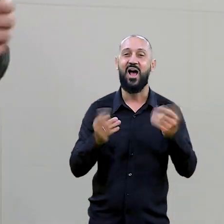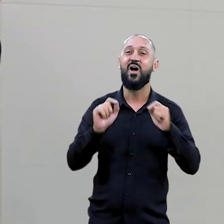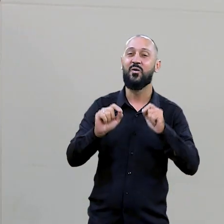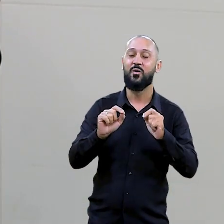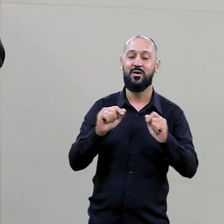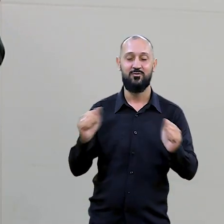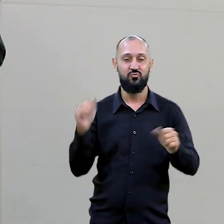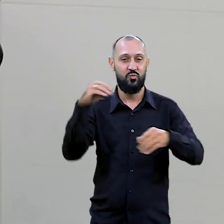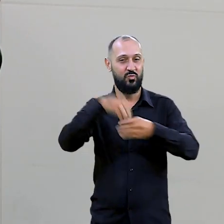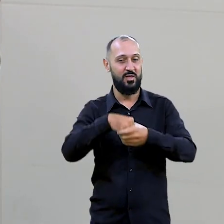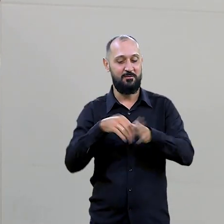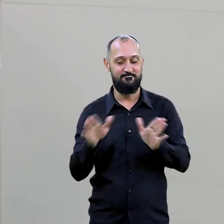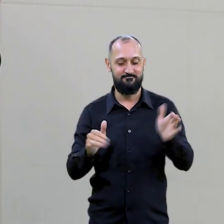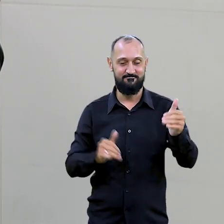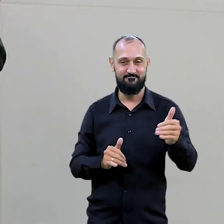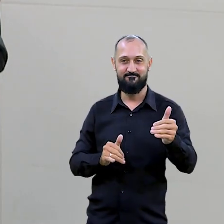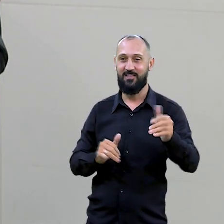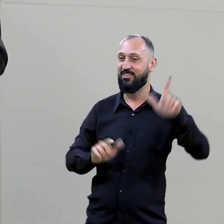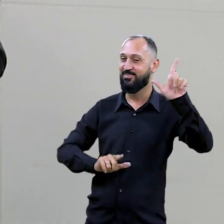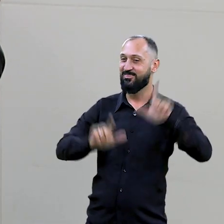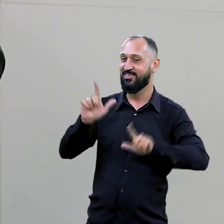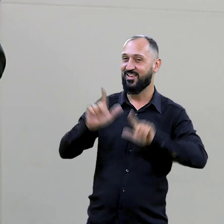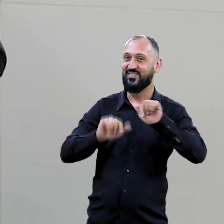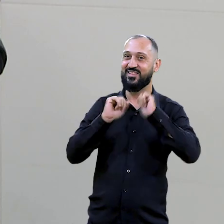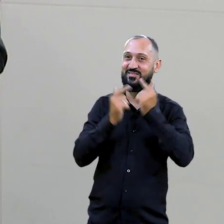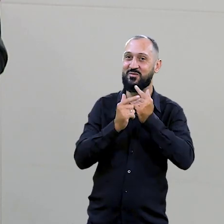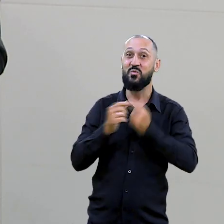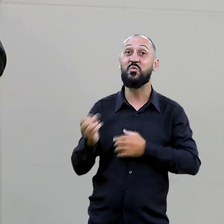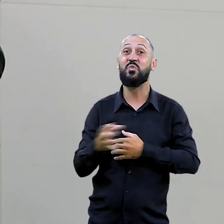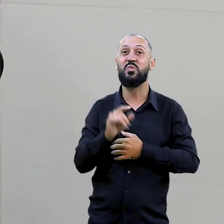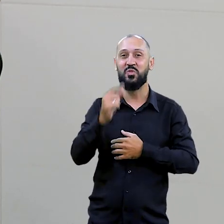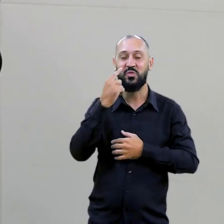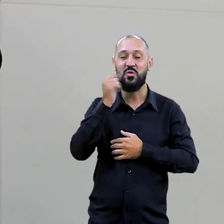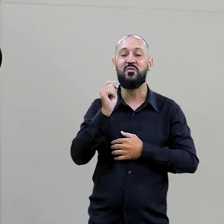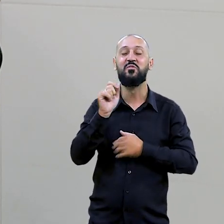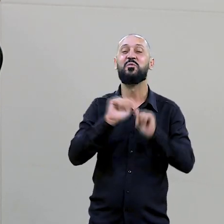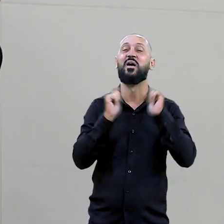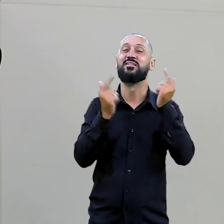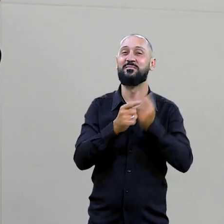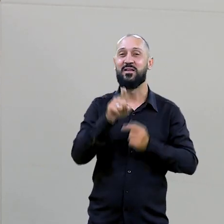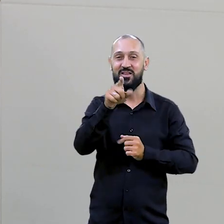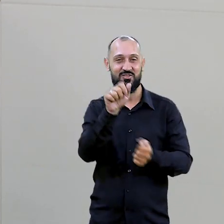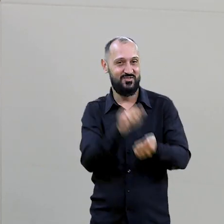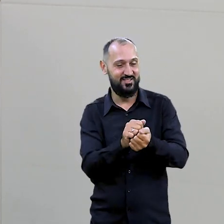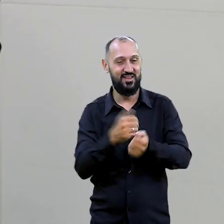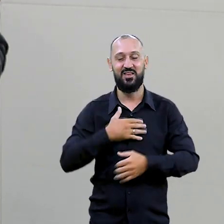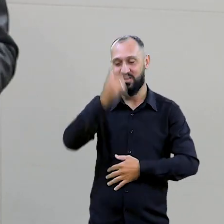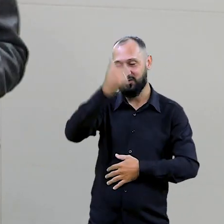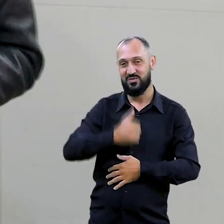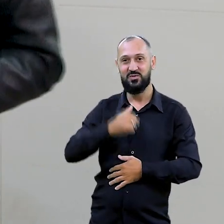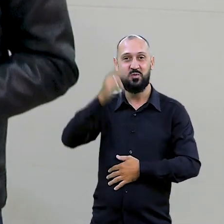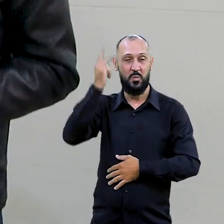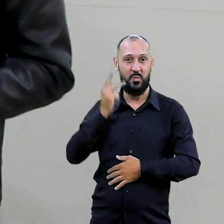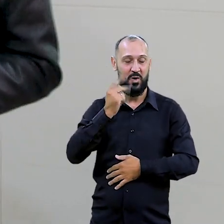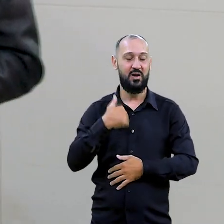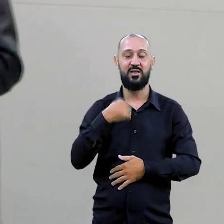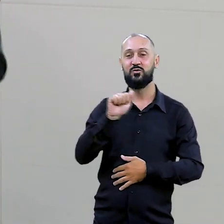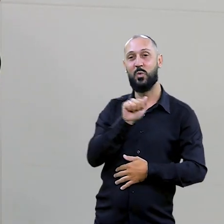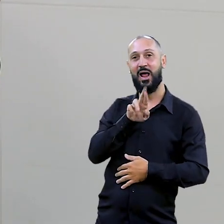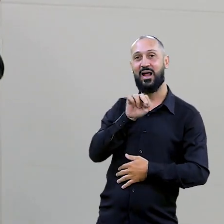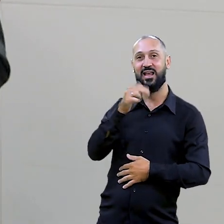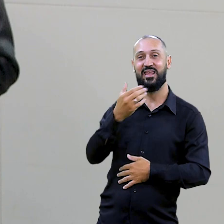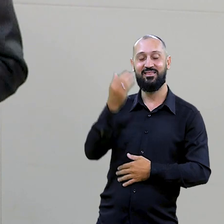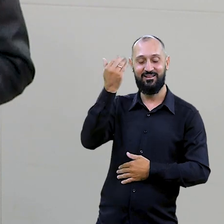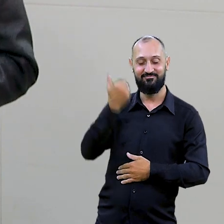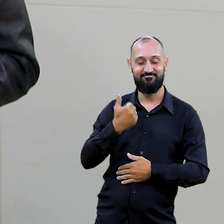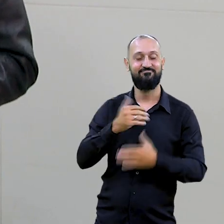Olá, começa a partir de agora, diretamente dos estúdios da TV Assembleia, mais uma edição do Assembleia e Você. Eu sou Paulo Radamés. E eu